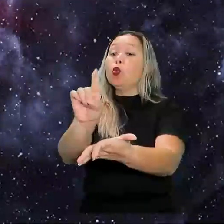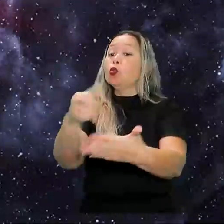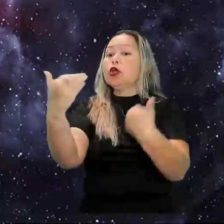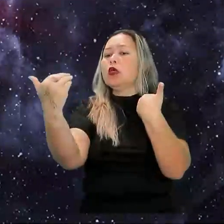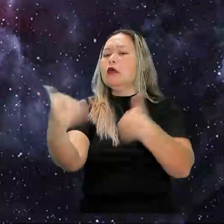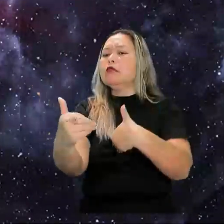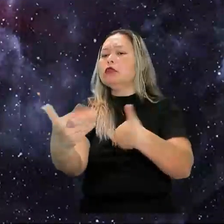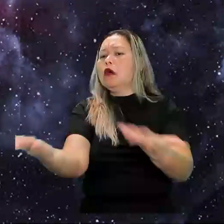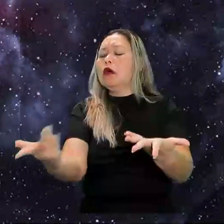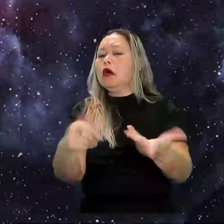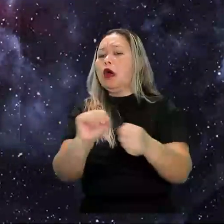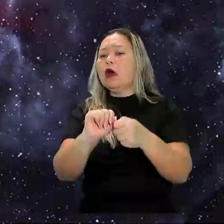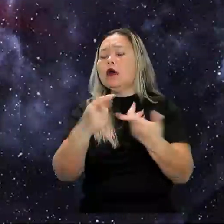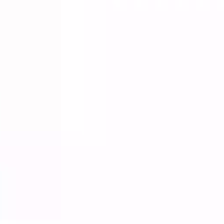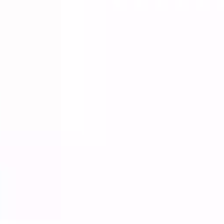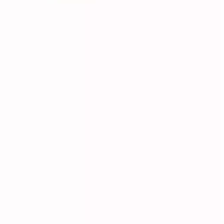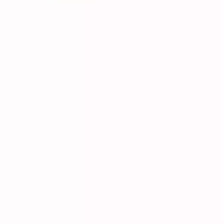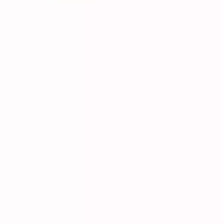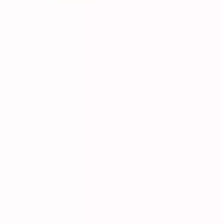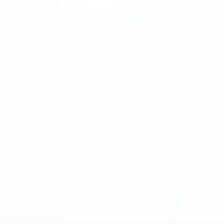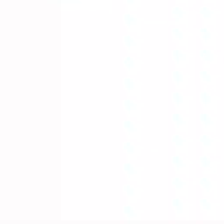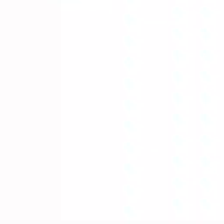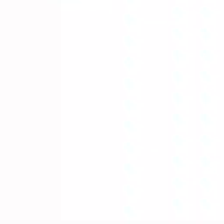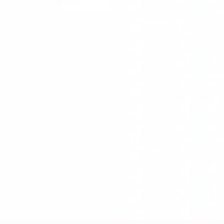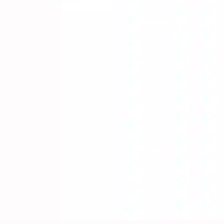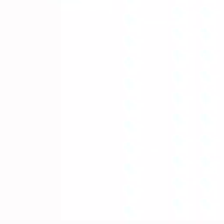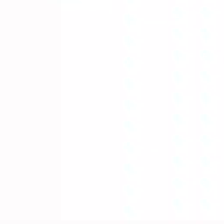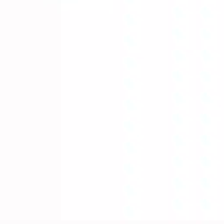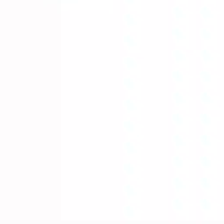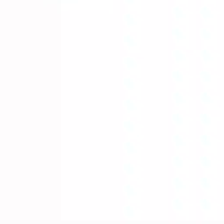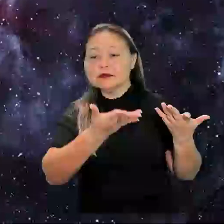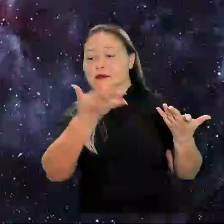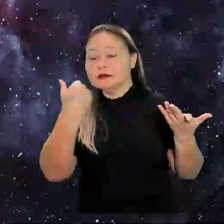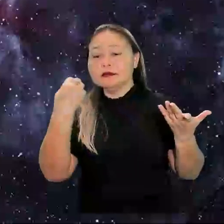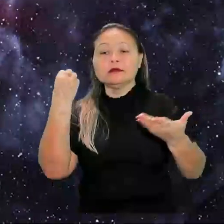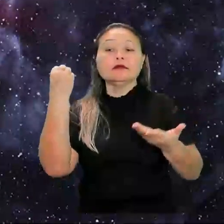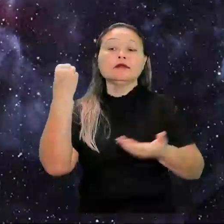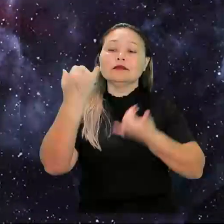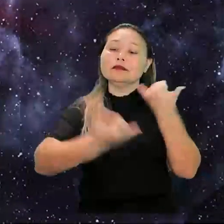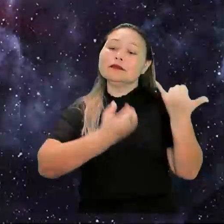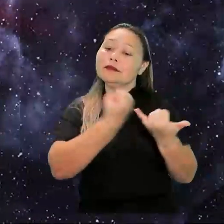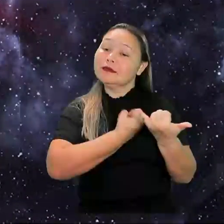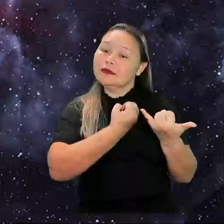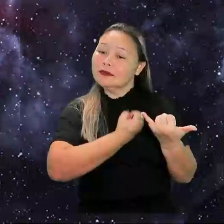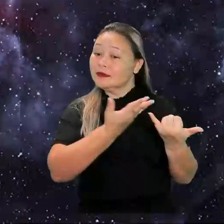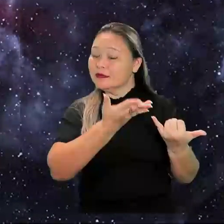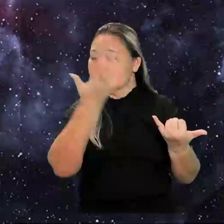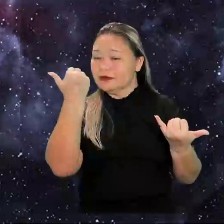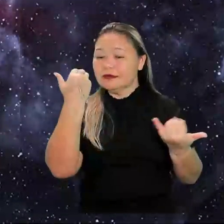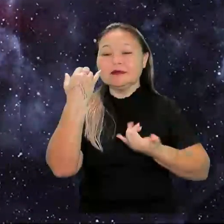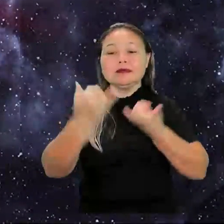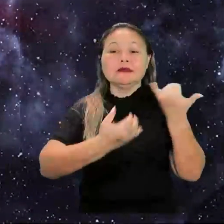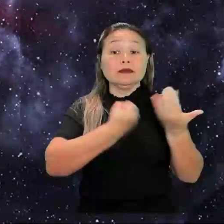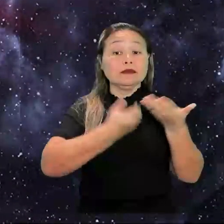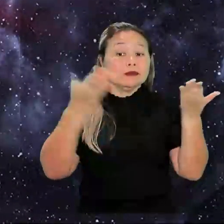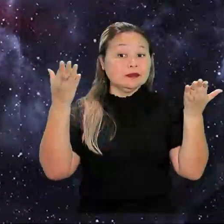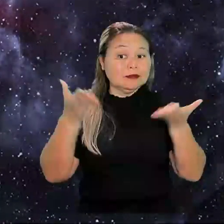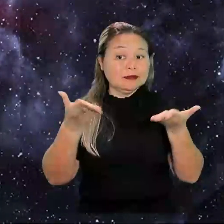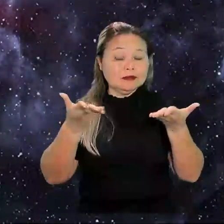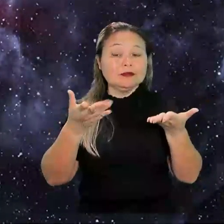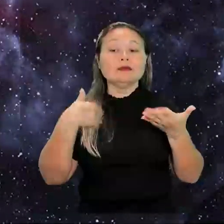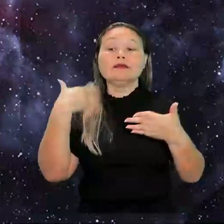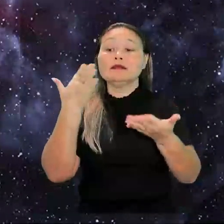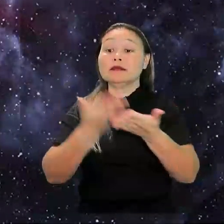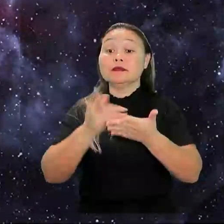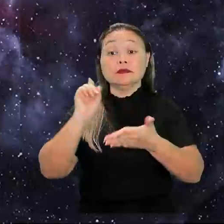prova, você vai fazer sem ter problema nenhum. Então vamos lá no Brincando com os Números, vamos lá? Brincando com os números. Brincando com os Números de hoje da